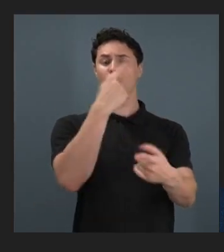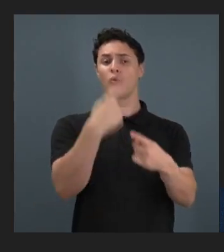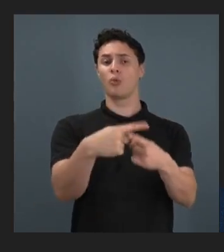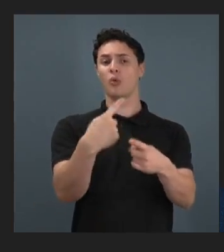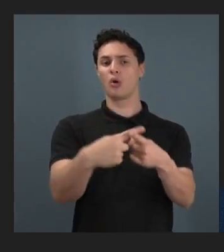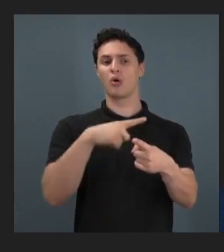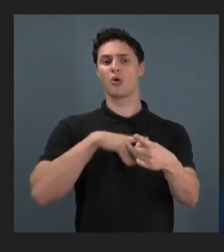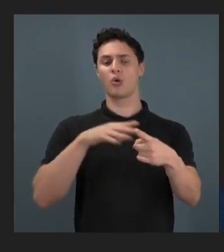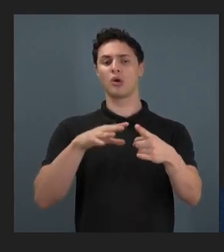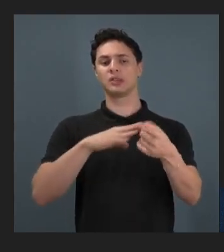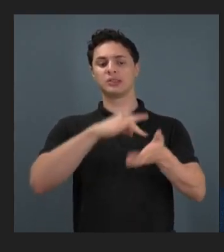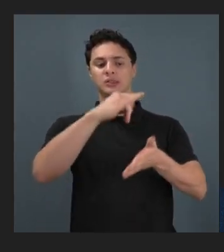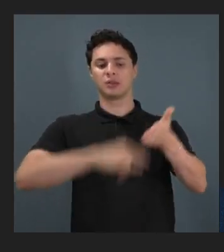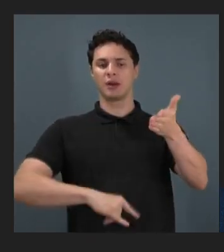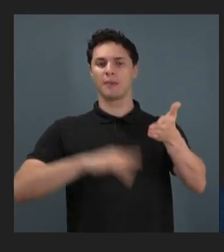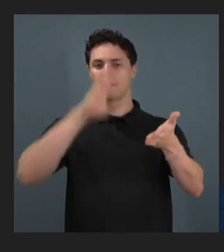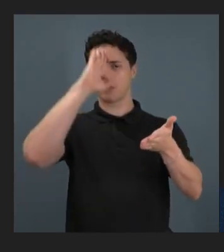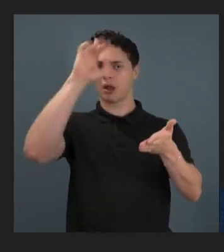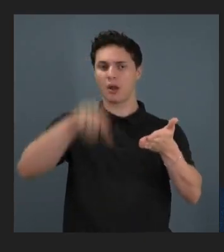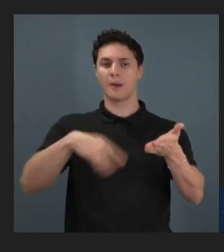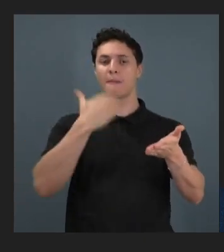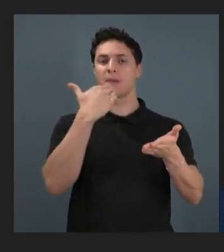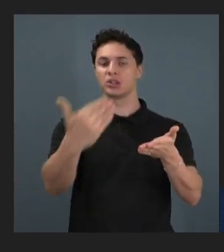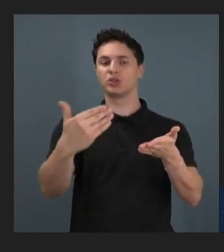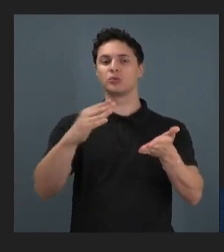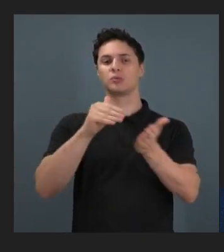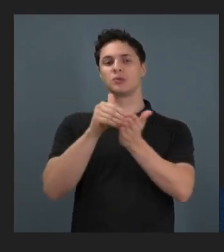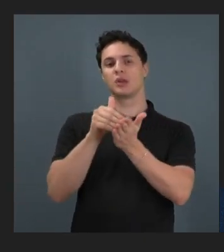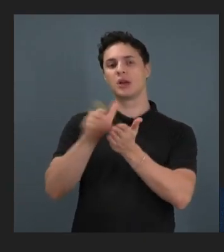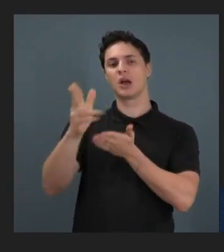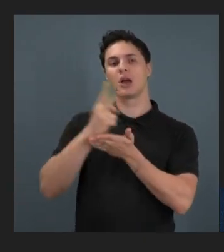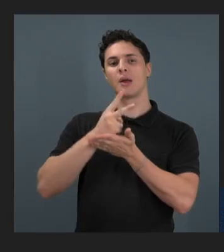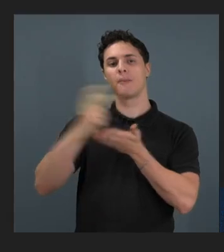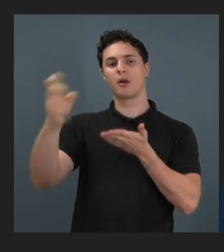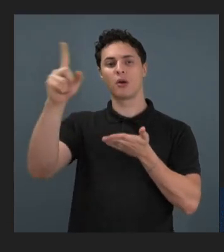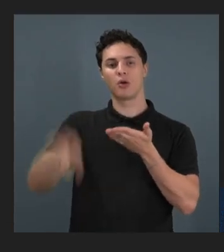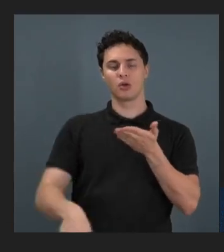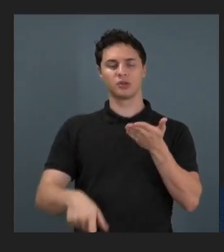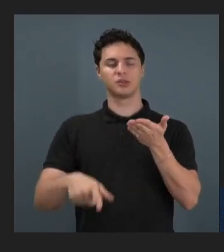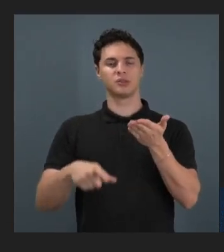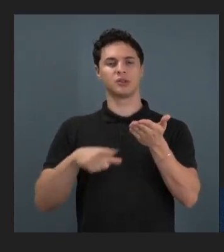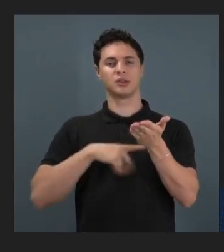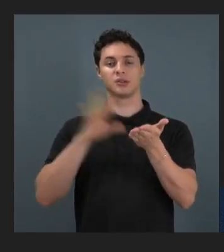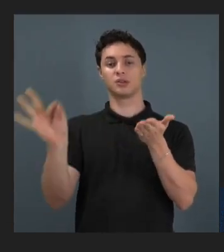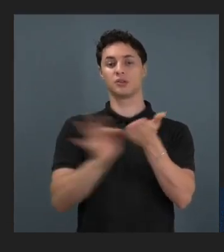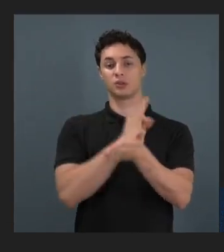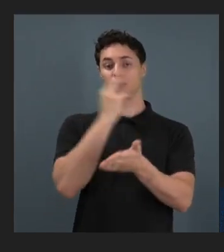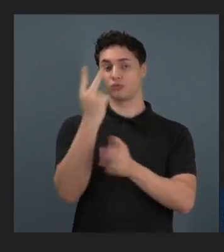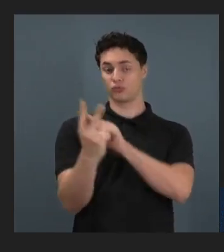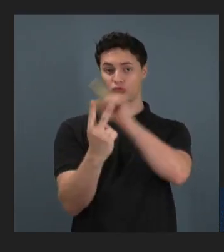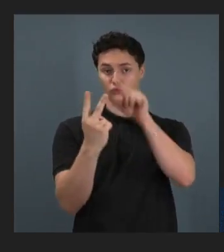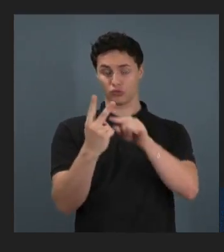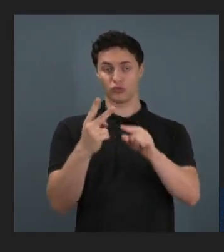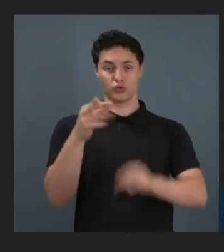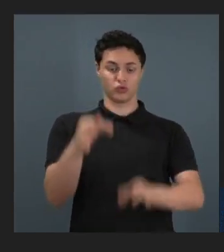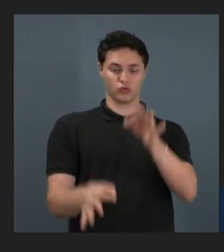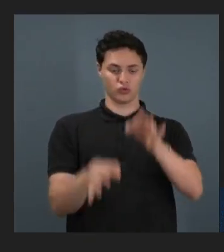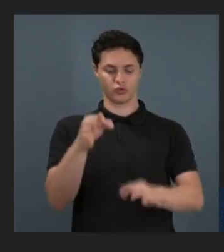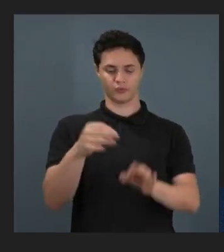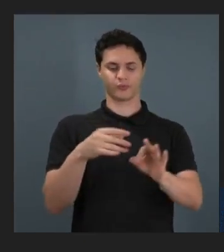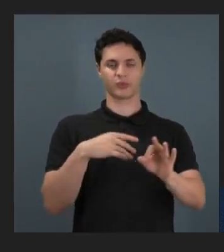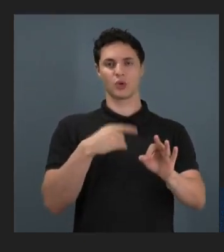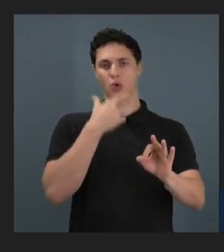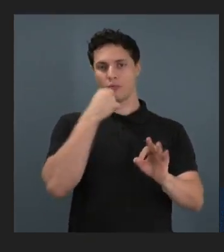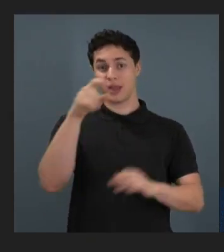peça principal, que é o super pedido de impeachment, assinado por 2 grandes juristas, o ex-desembargador